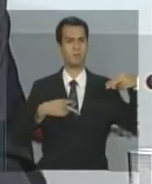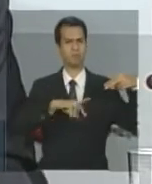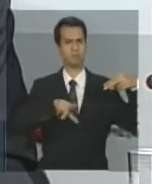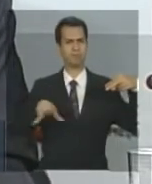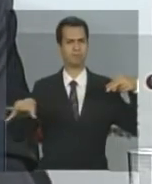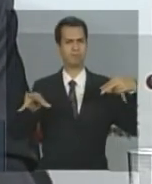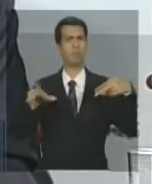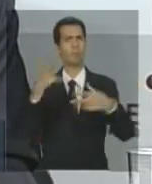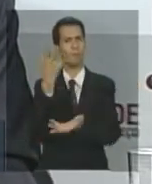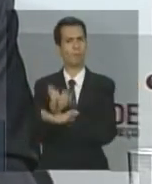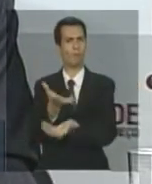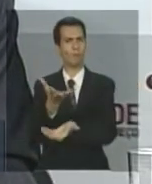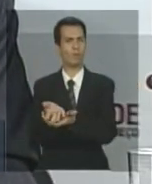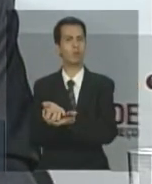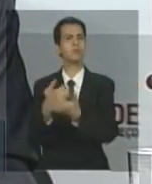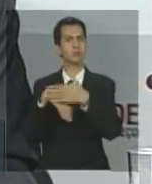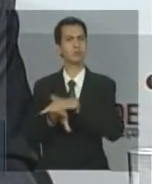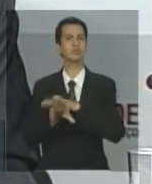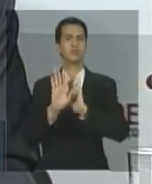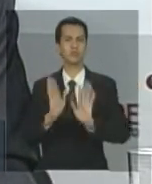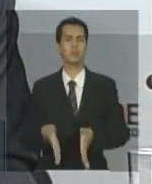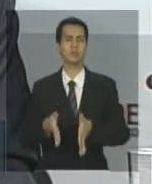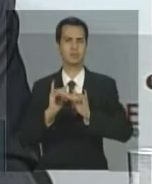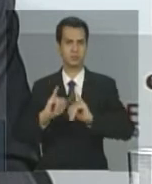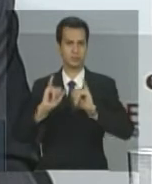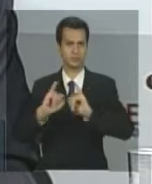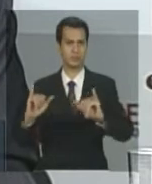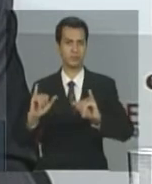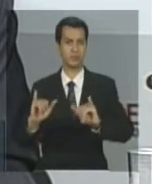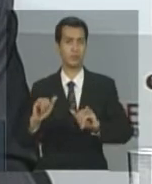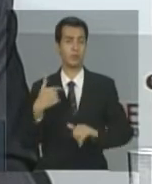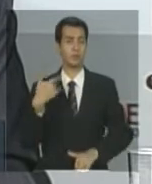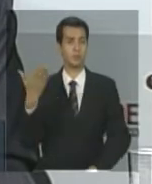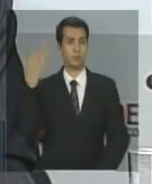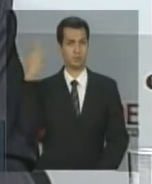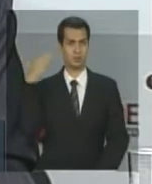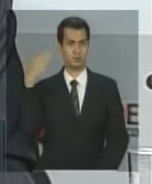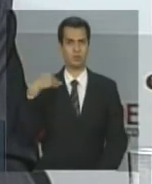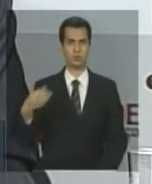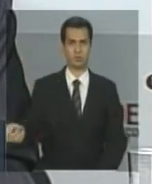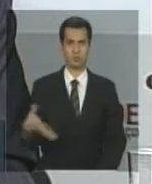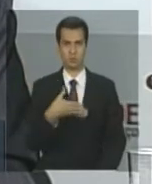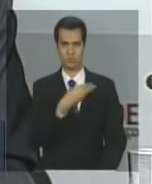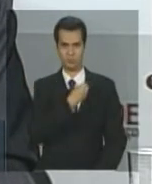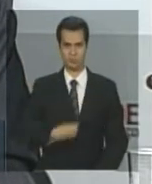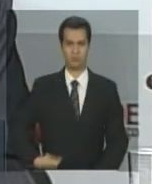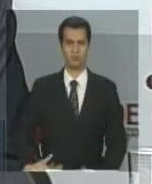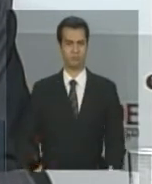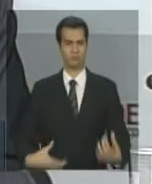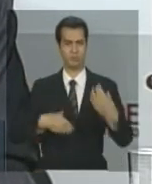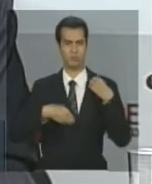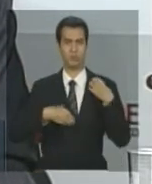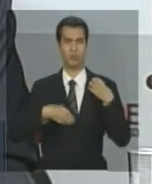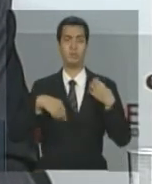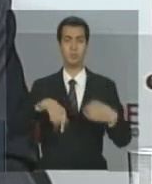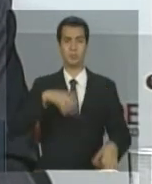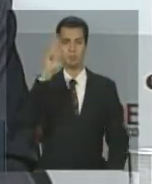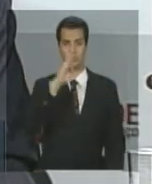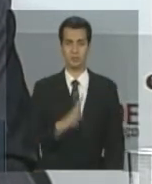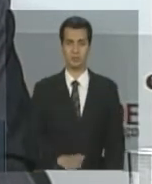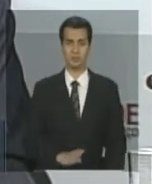o Ministério no ano passado, já no começo do ano, das primeiras conversas que nós tivemos, o Brasil que tem